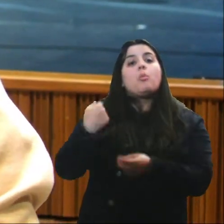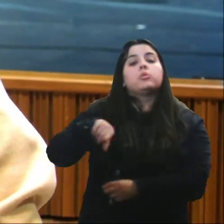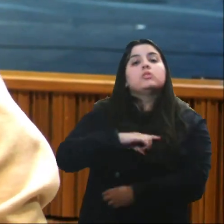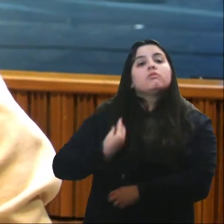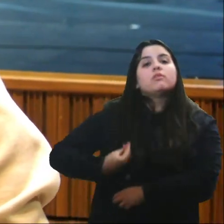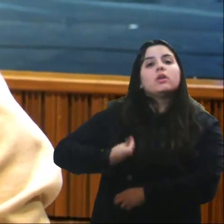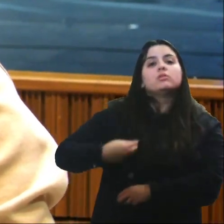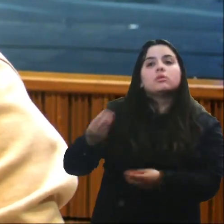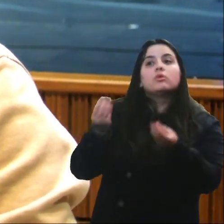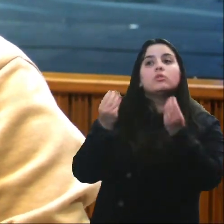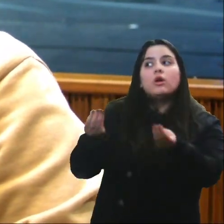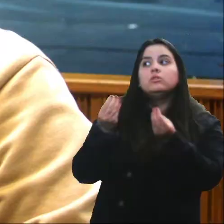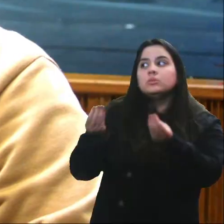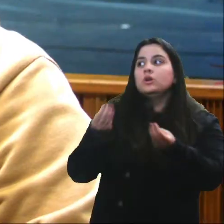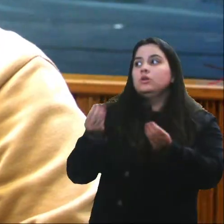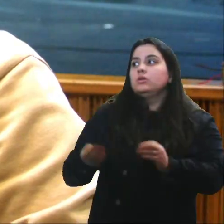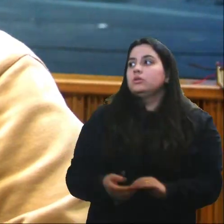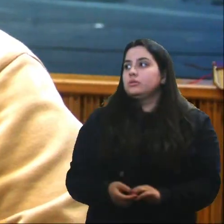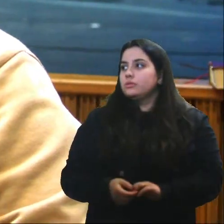nossa vida?